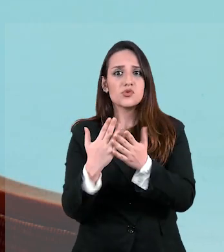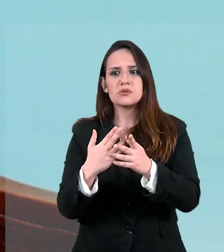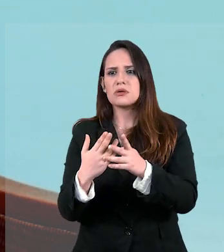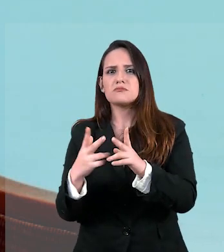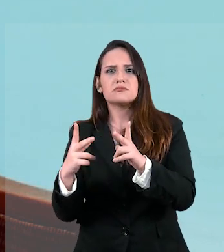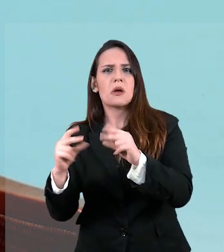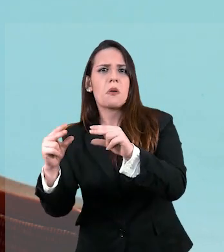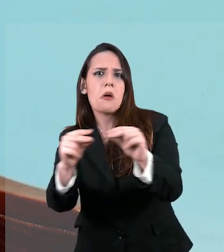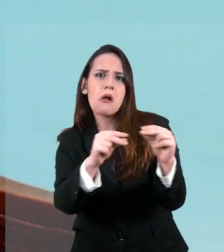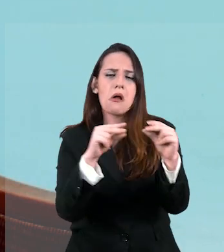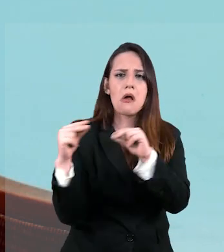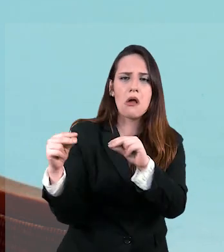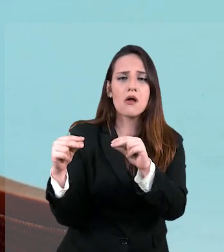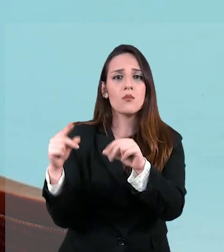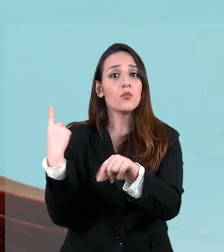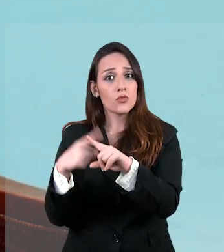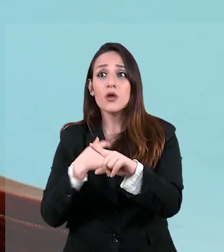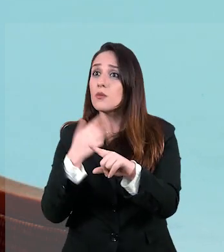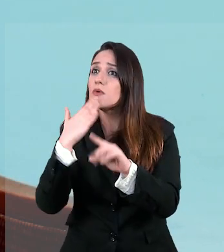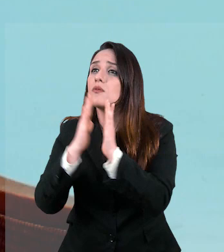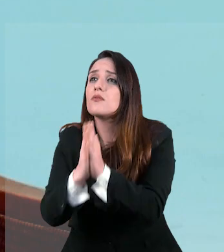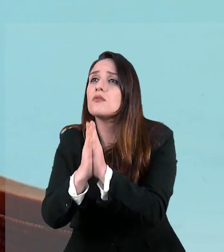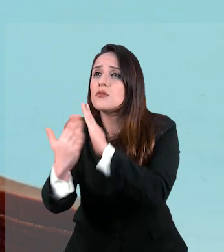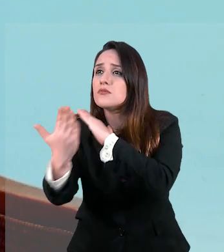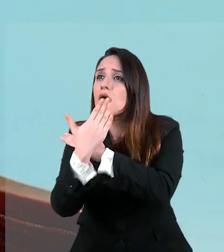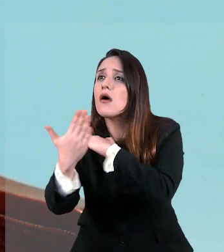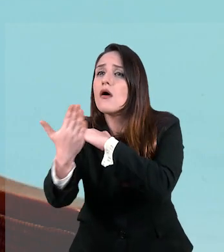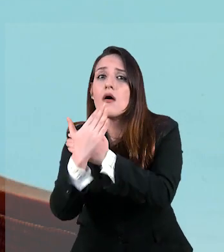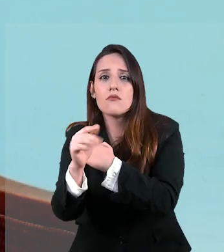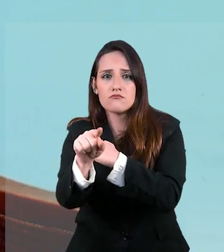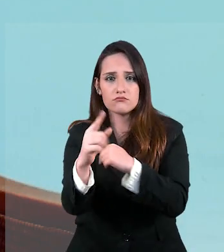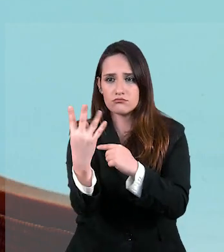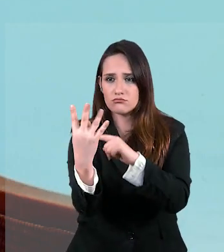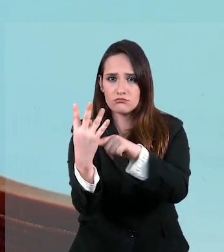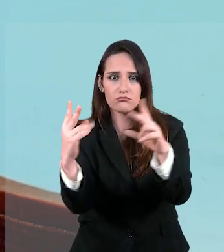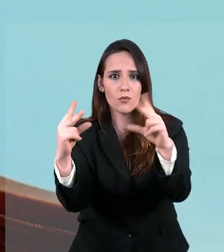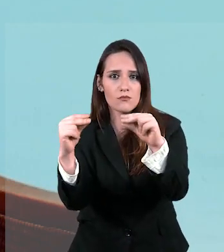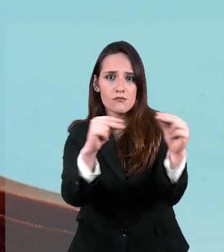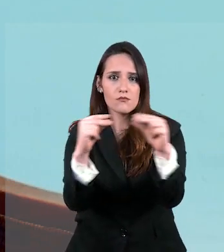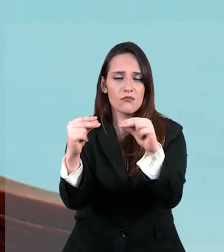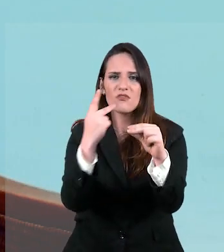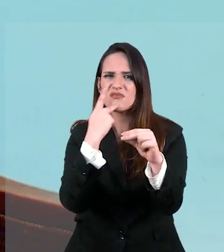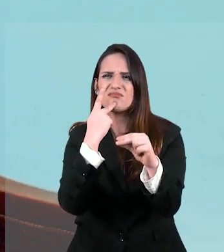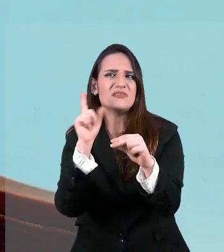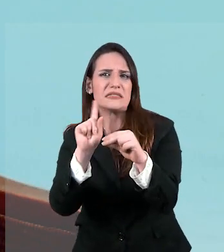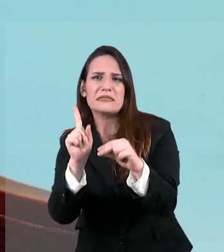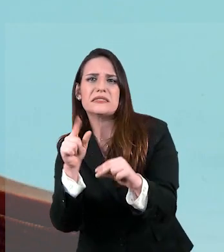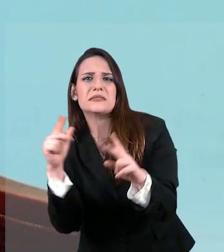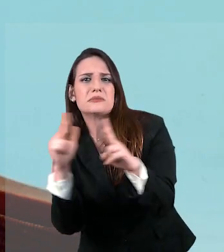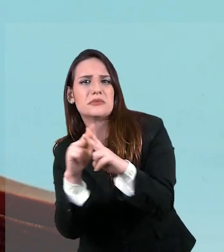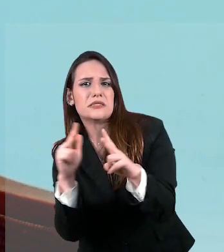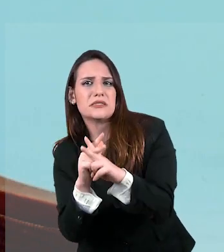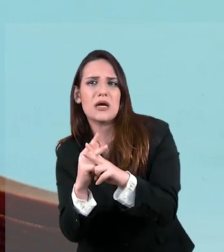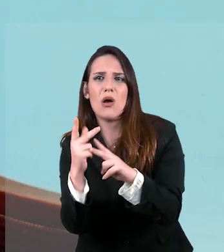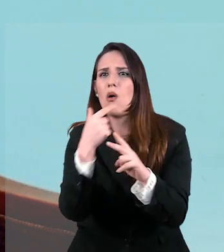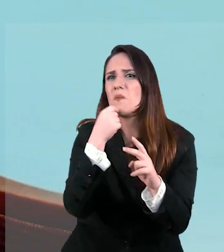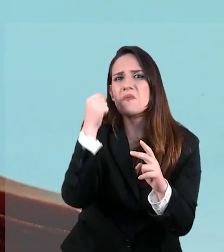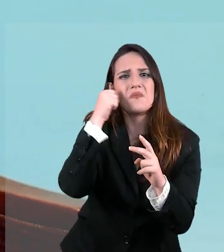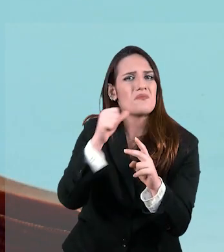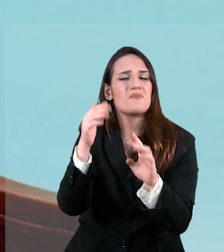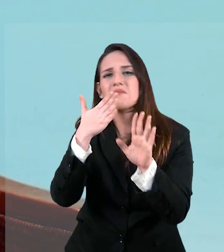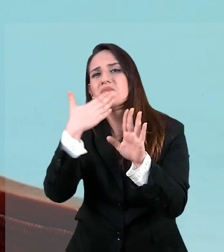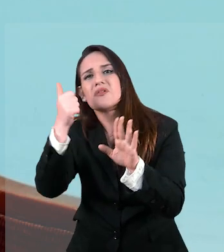porque enquanto eu pedia socorro para as pessoas, eles começaram a discutir entre eles e